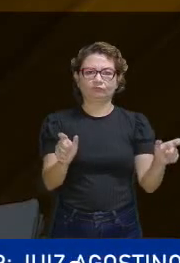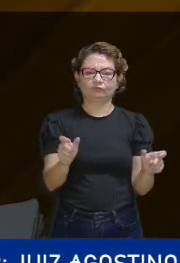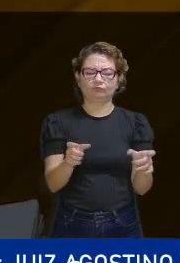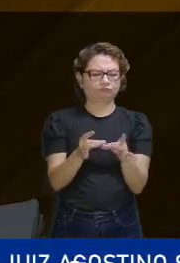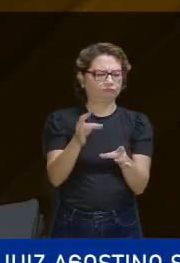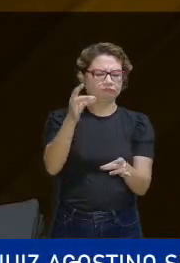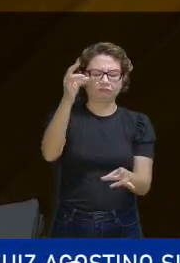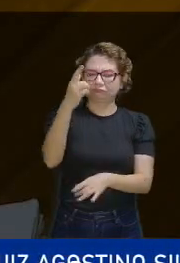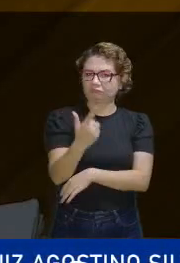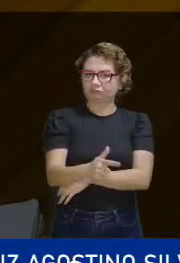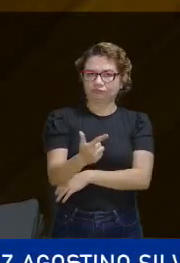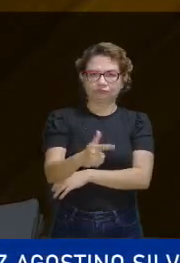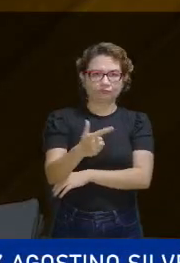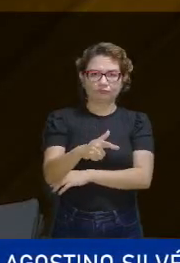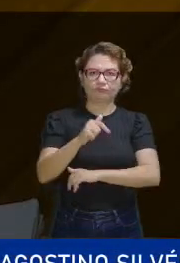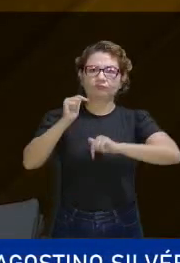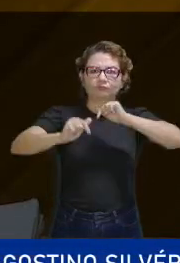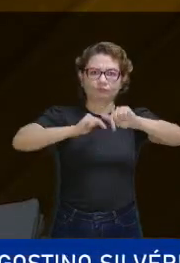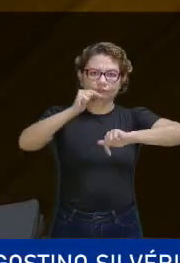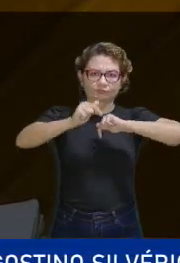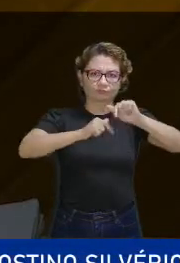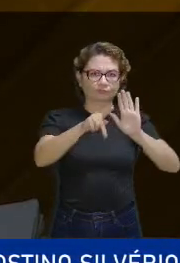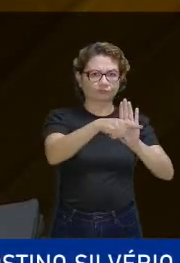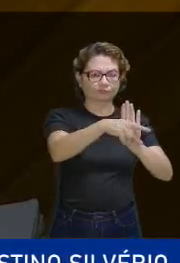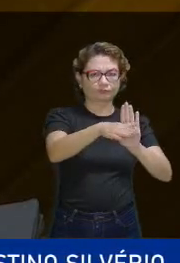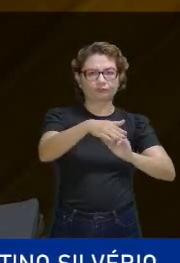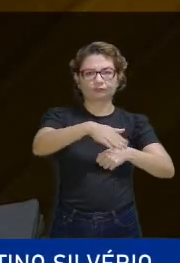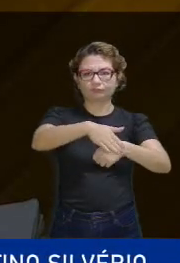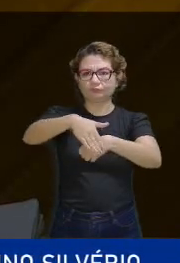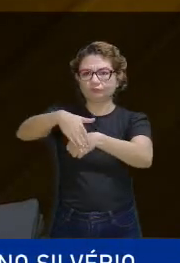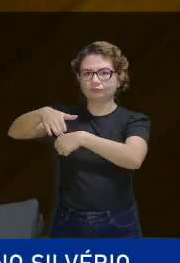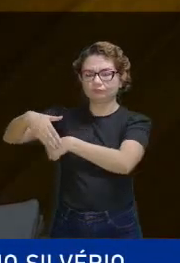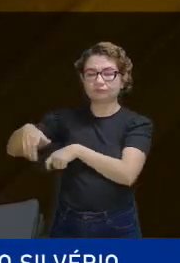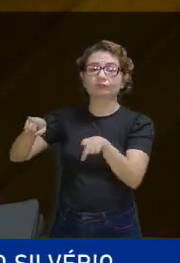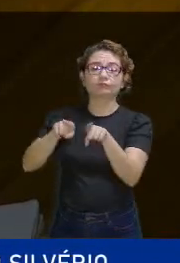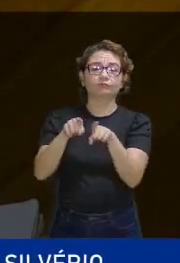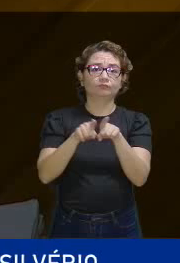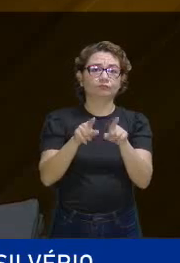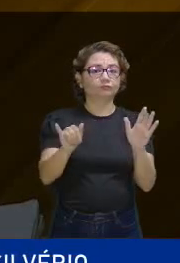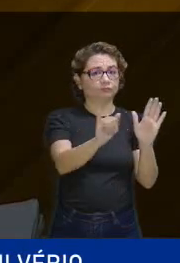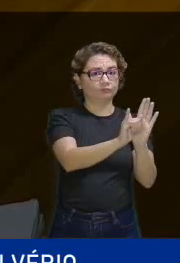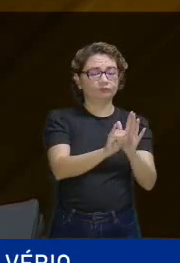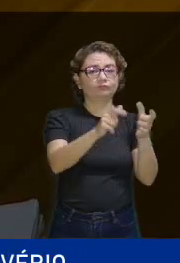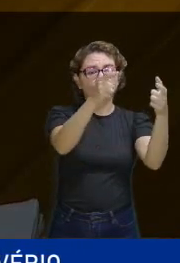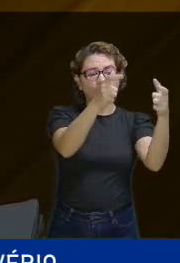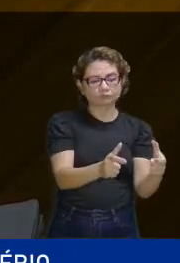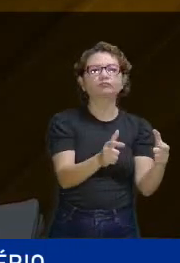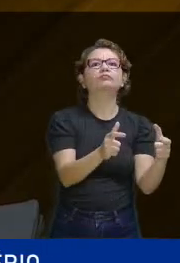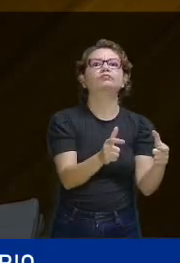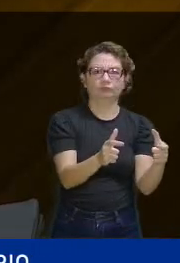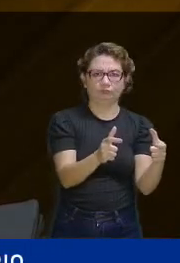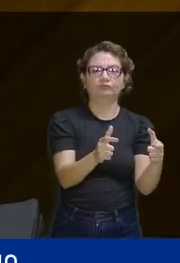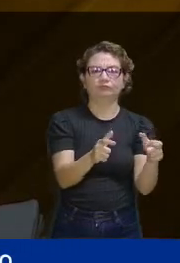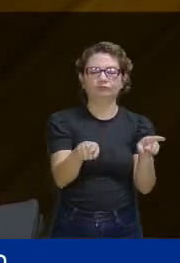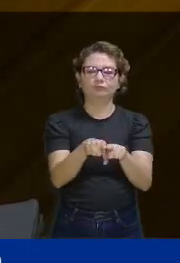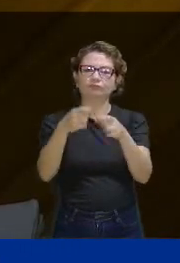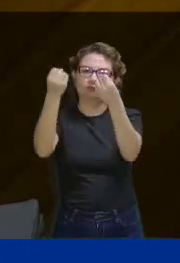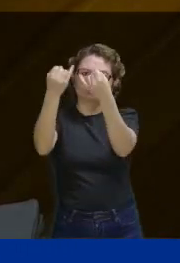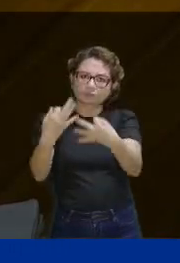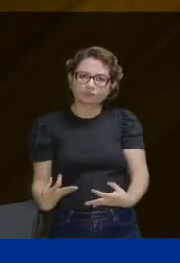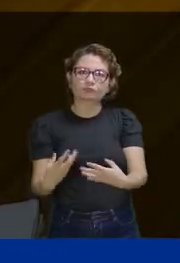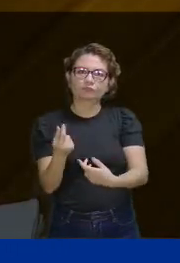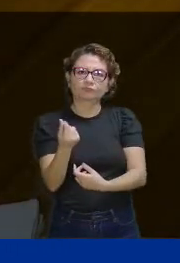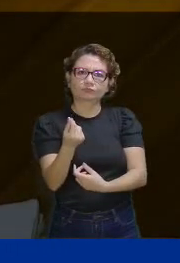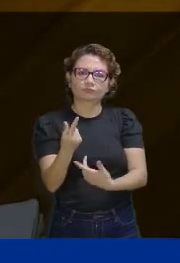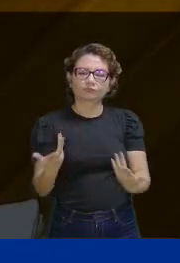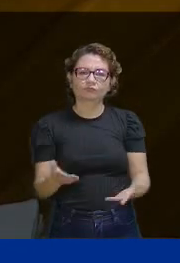descrevem detalhadamente nem as atividades que o prestador deveria realizar, nem a identificação do local de trabalho, nem a justificativa de